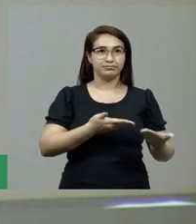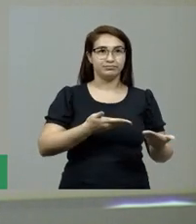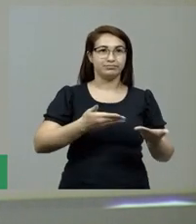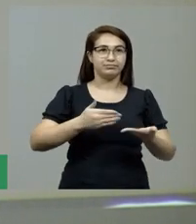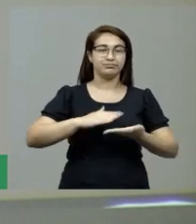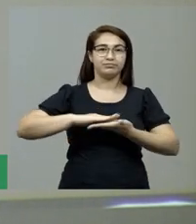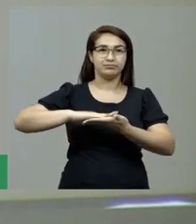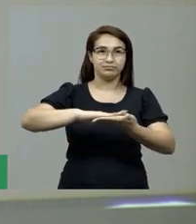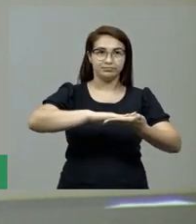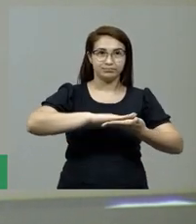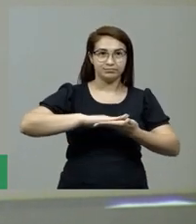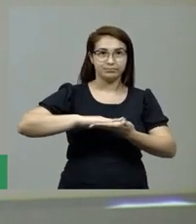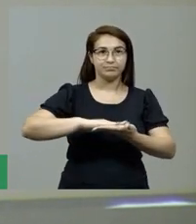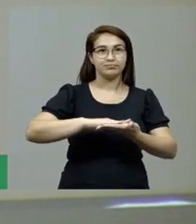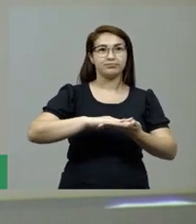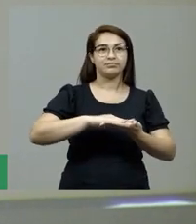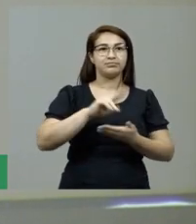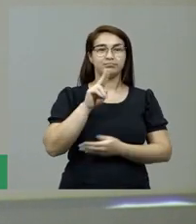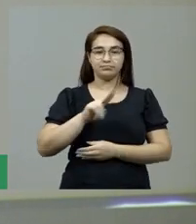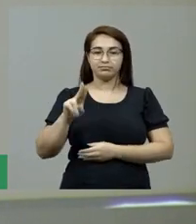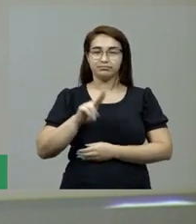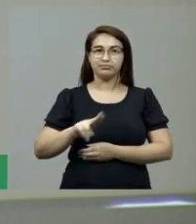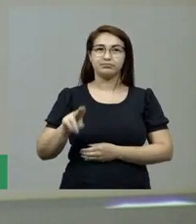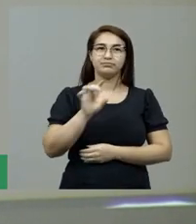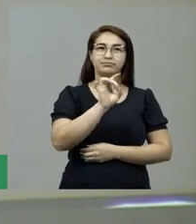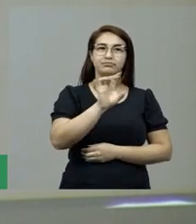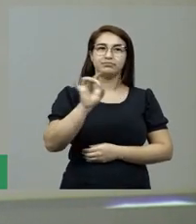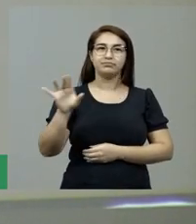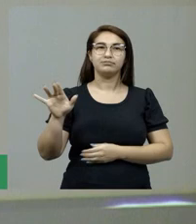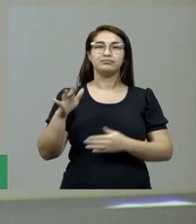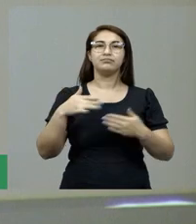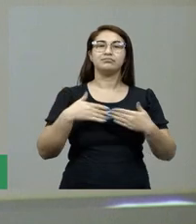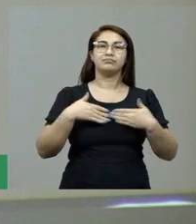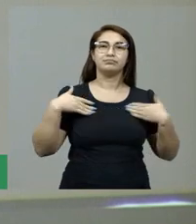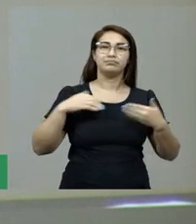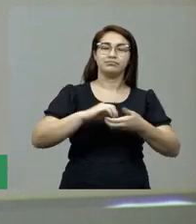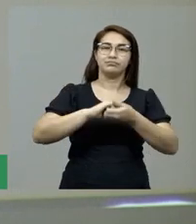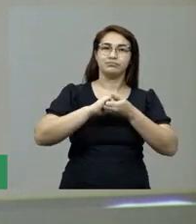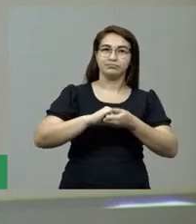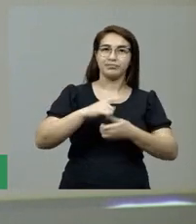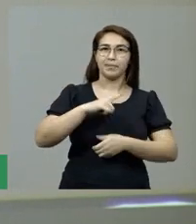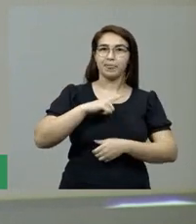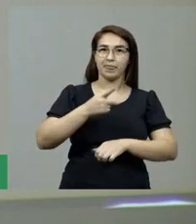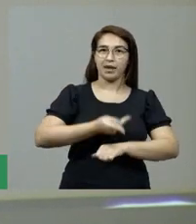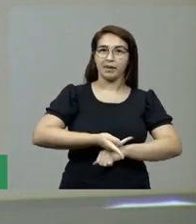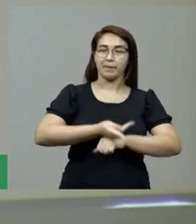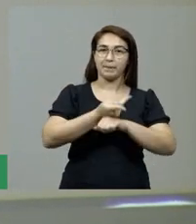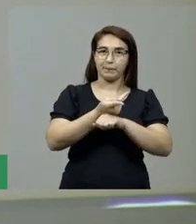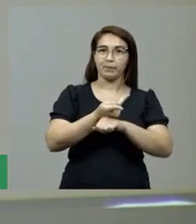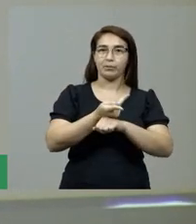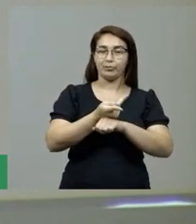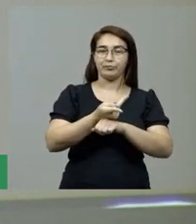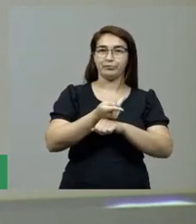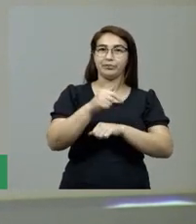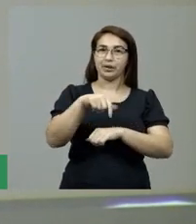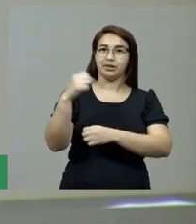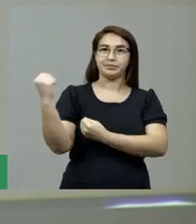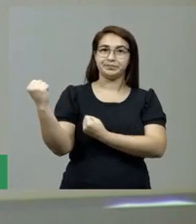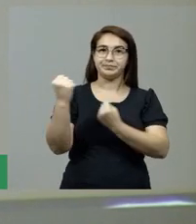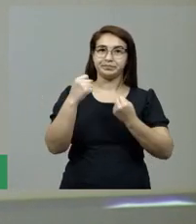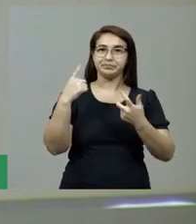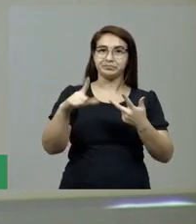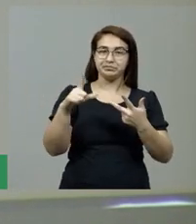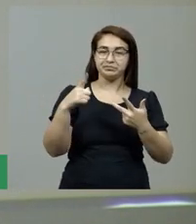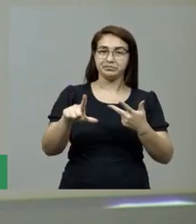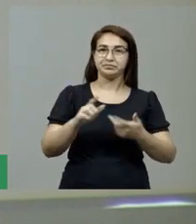cerimônias para proceder à nominata dos homenageados, que na oportunidade receberam honrarias do Poder Legislativo.